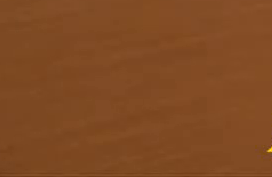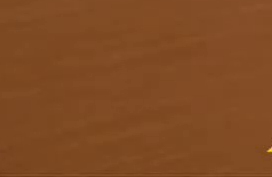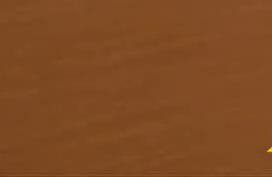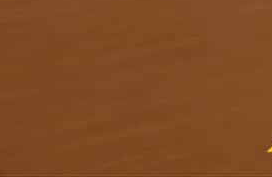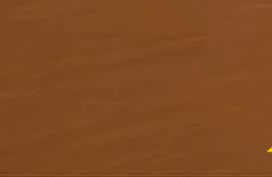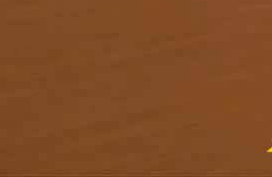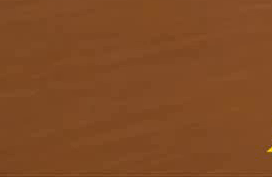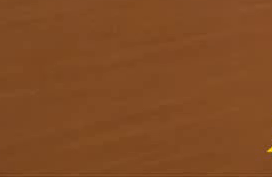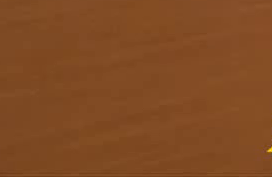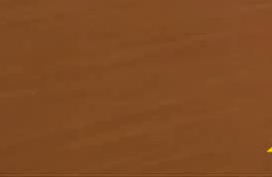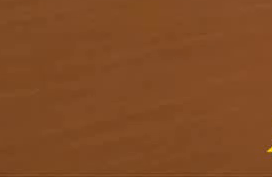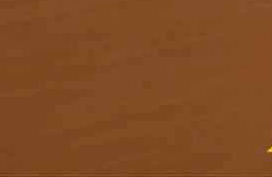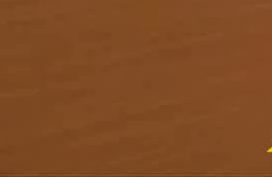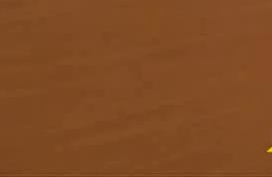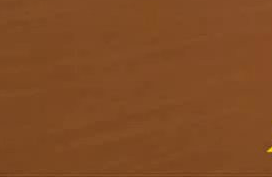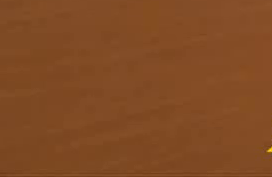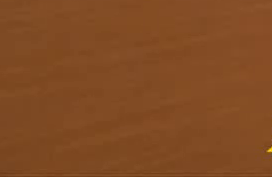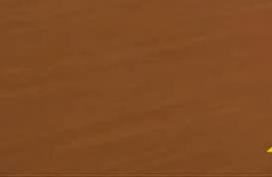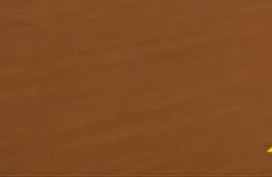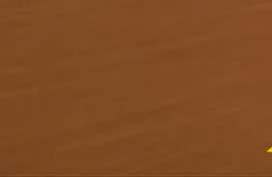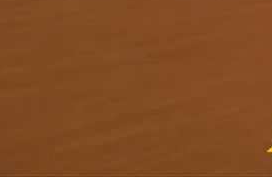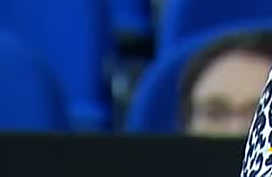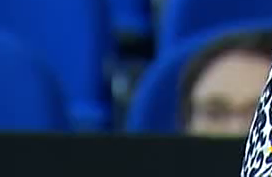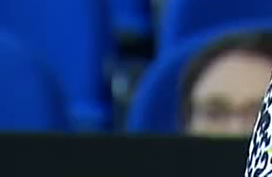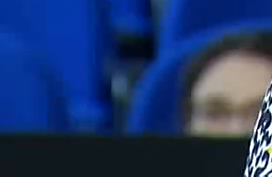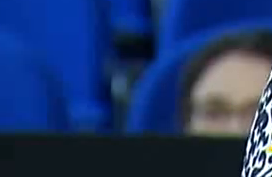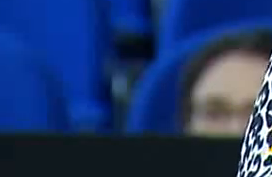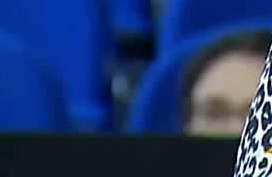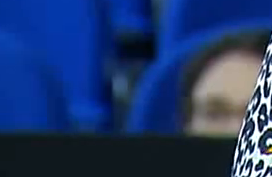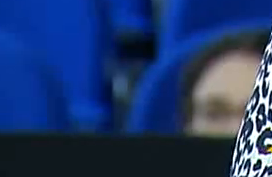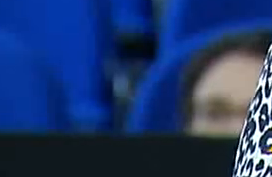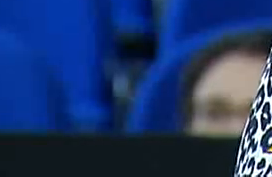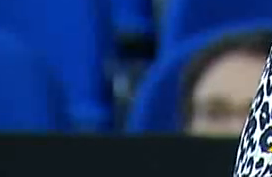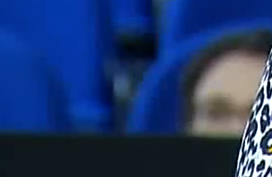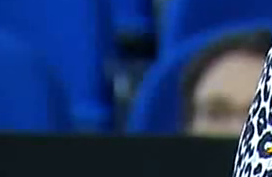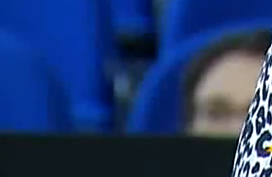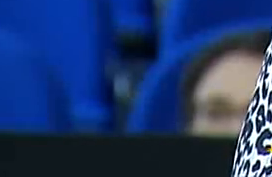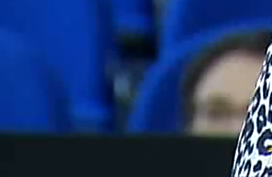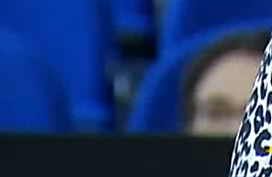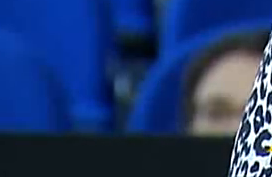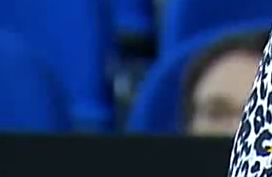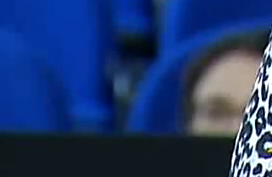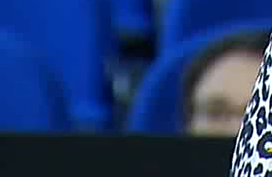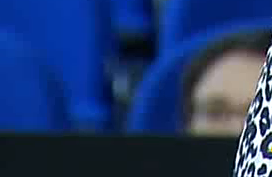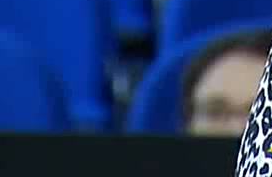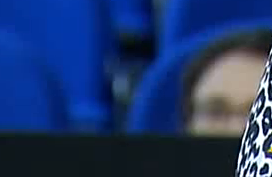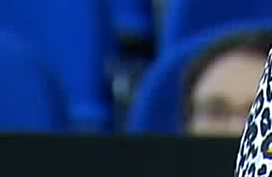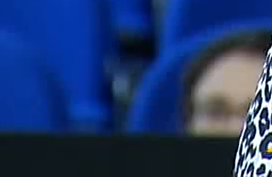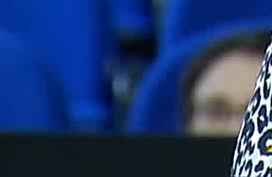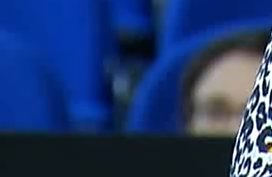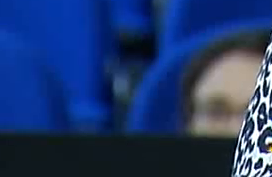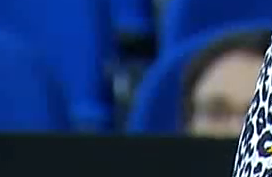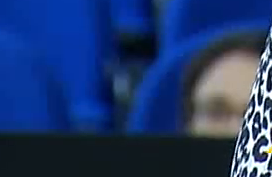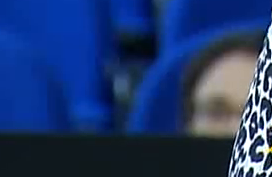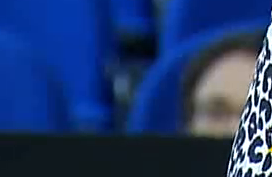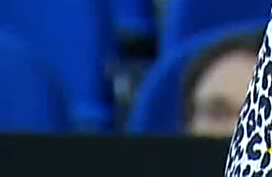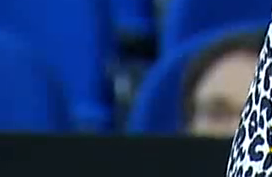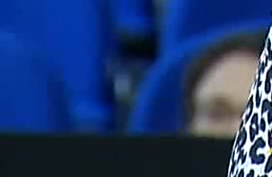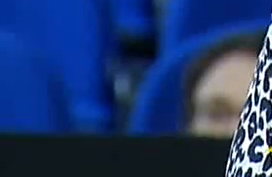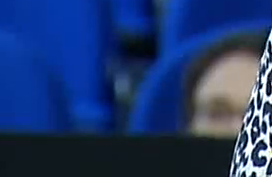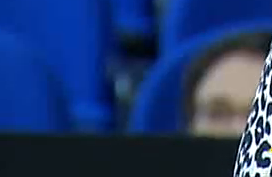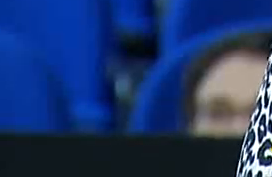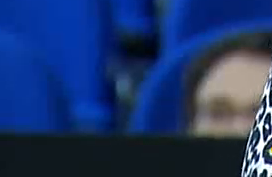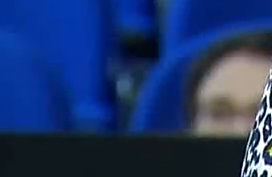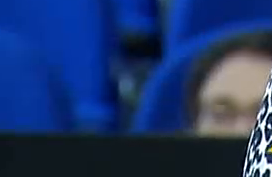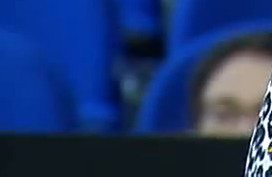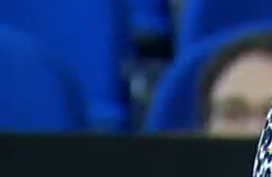os trabalhadores não fazem isso Vereador Donizete tem uma outra um outro problema